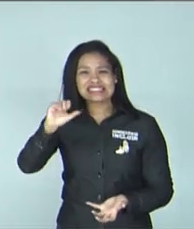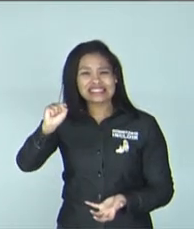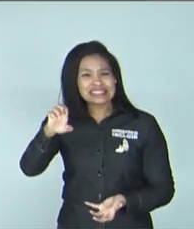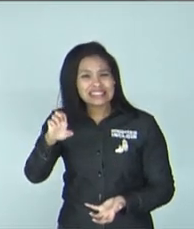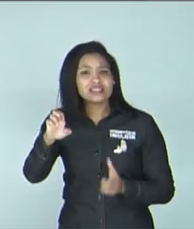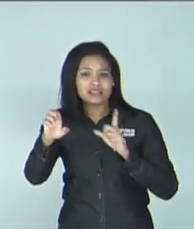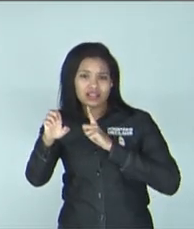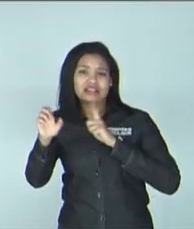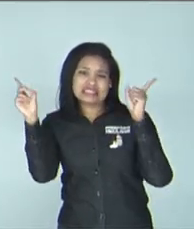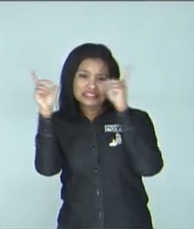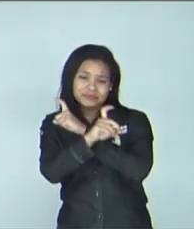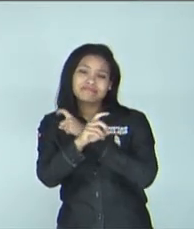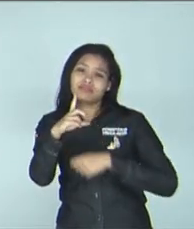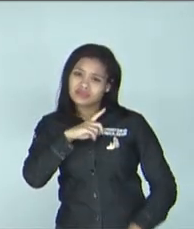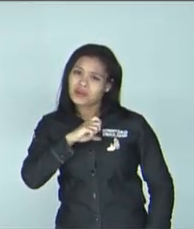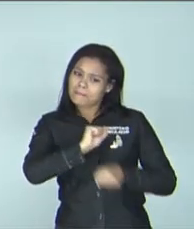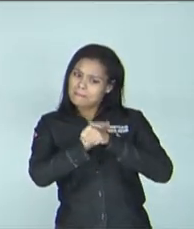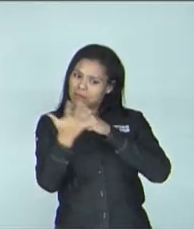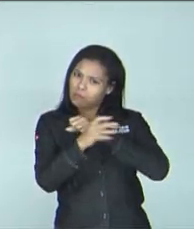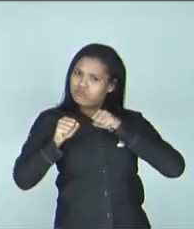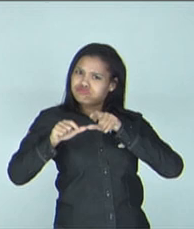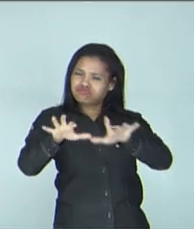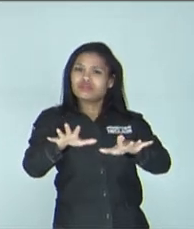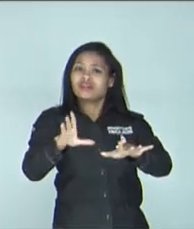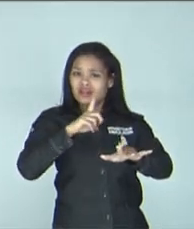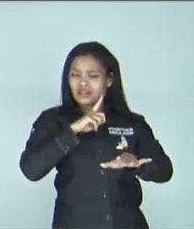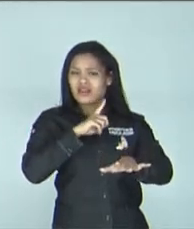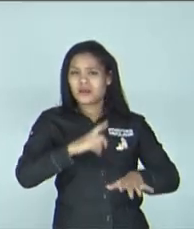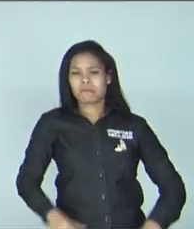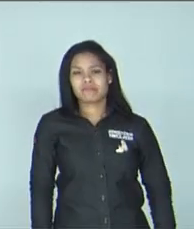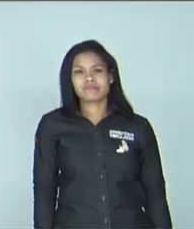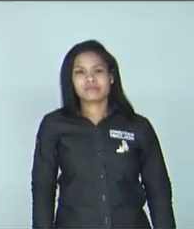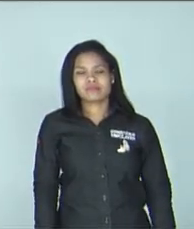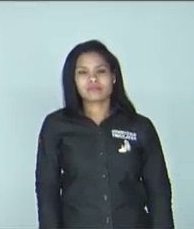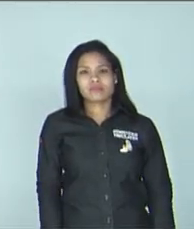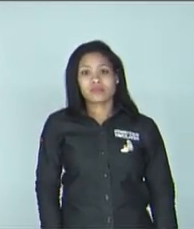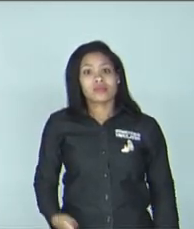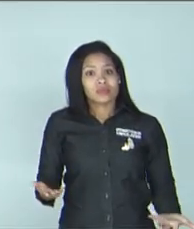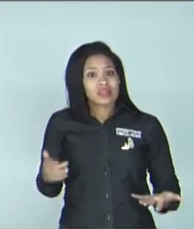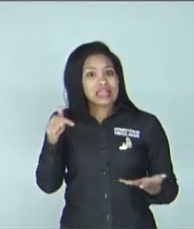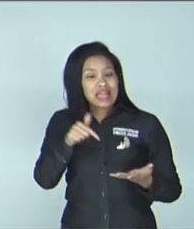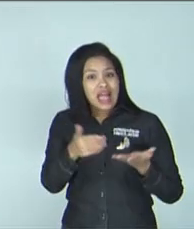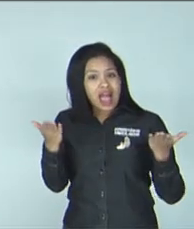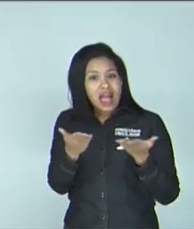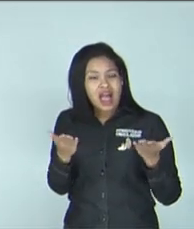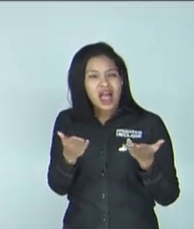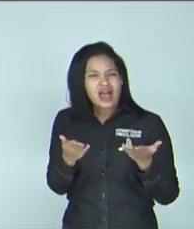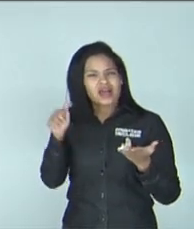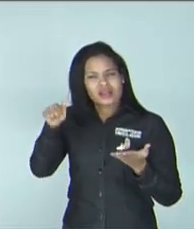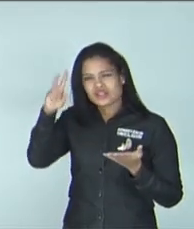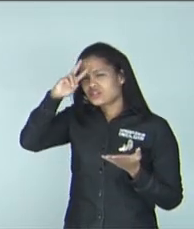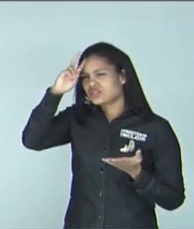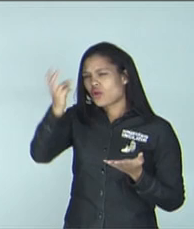temos de antes da crise aqui instalada pragas que estão vendo sobre